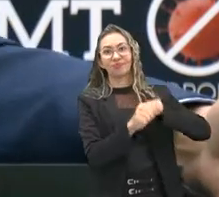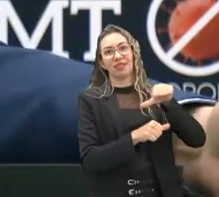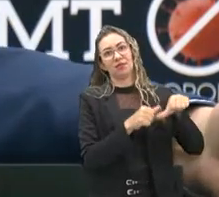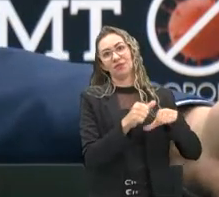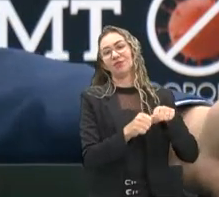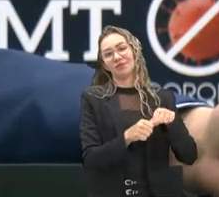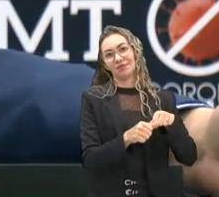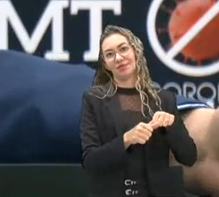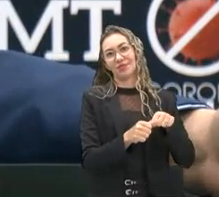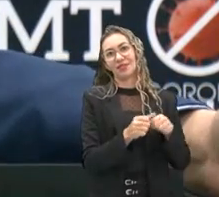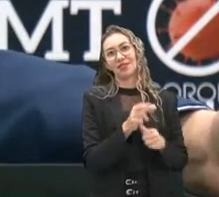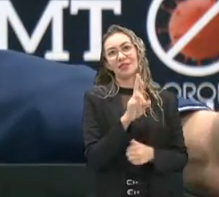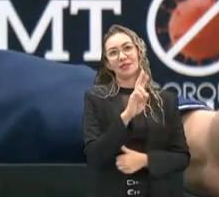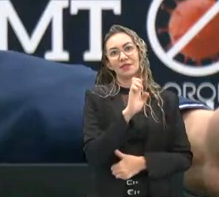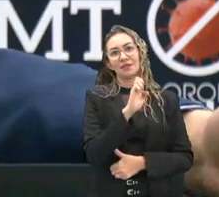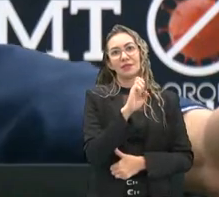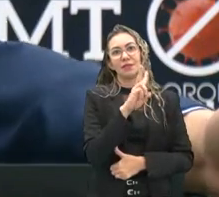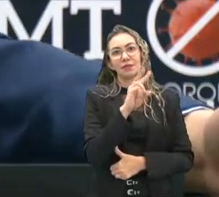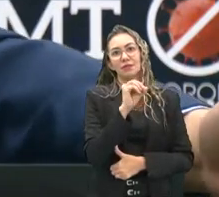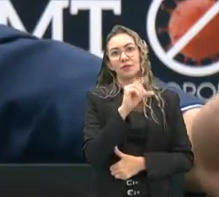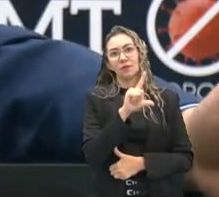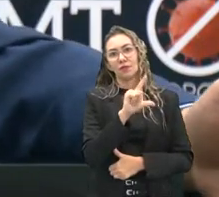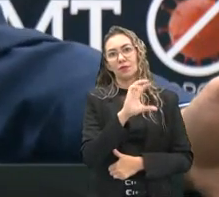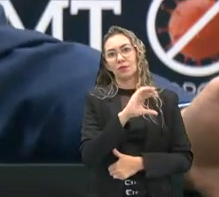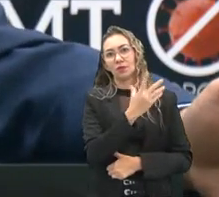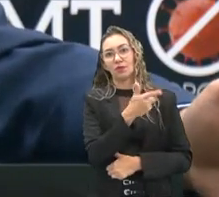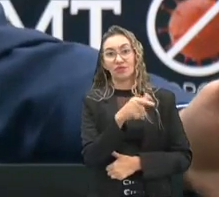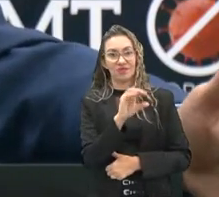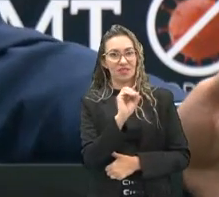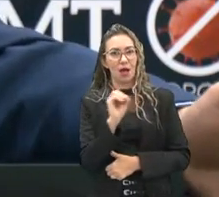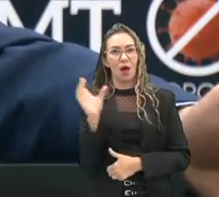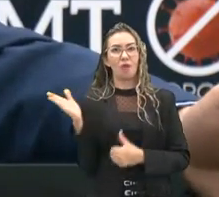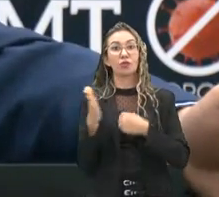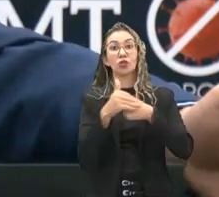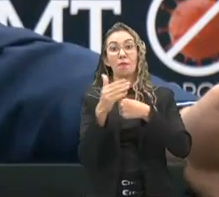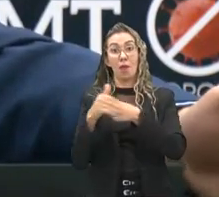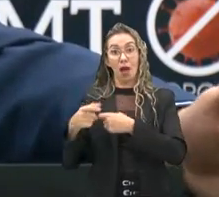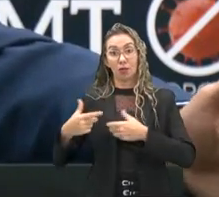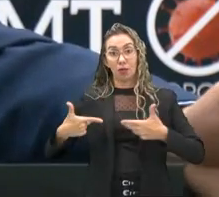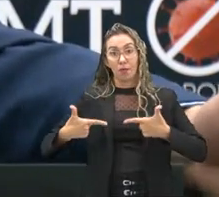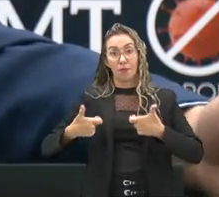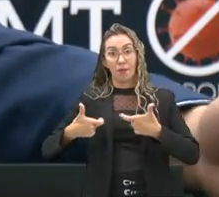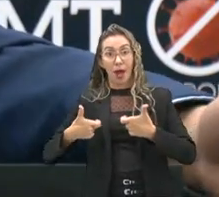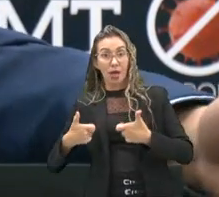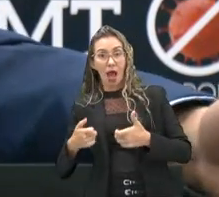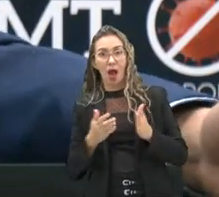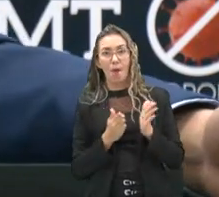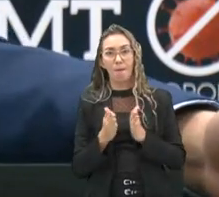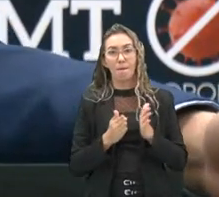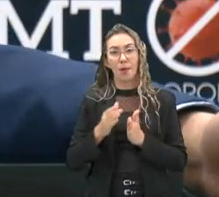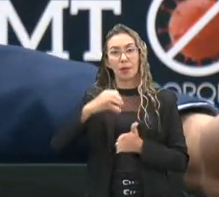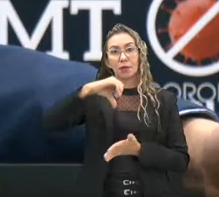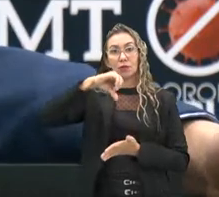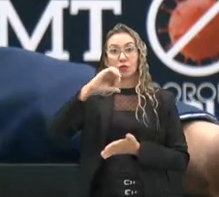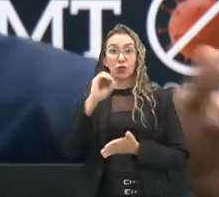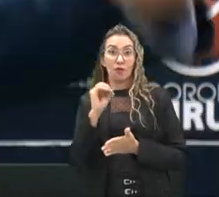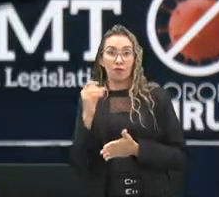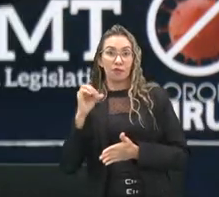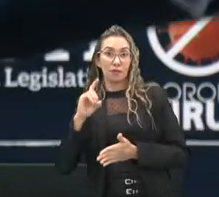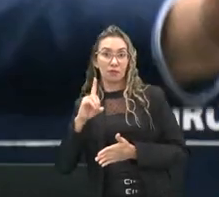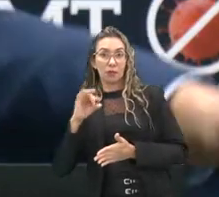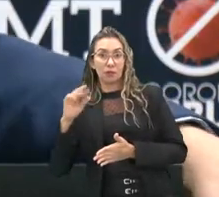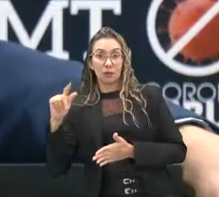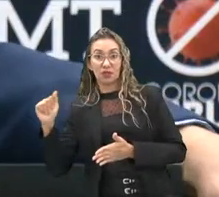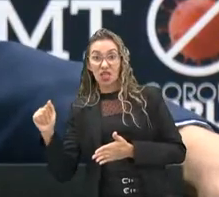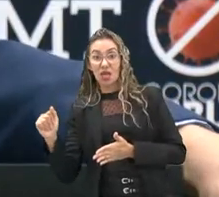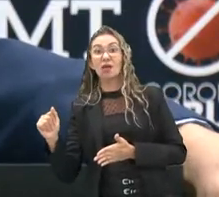major da PM, foi convocado para essa guerra que durou 90 dias, São Paulo se levantou contra Getúlio, e lá no